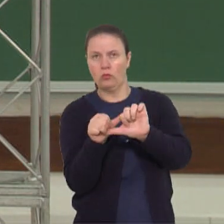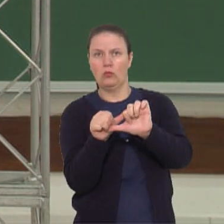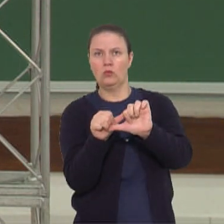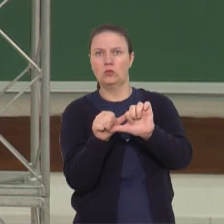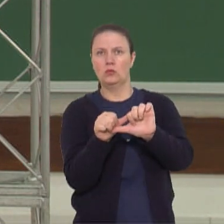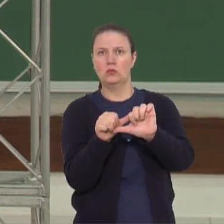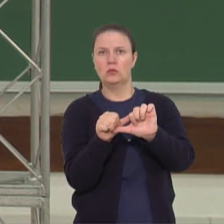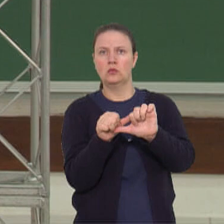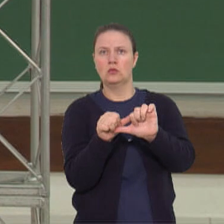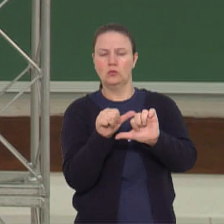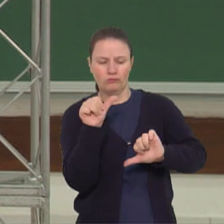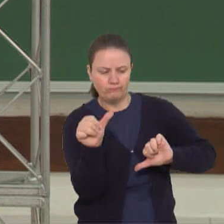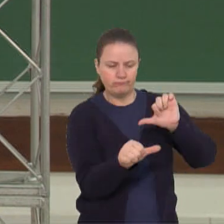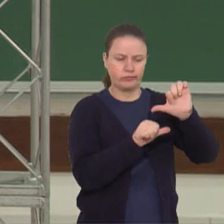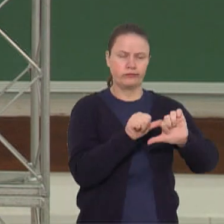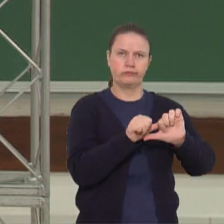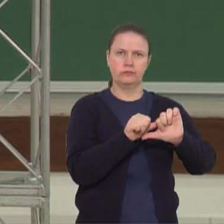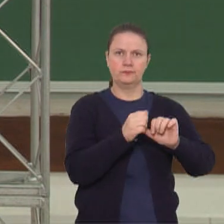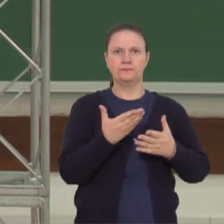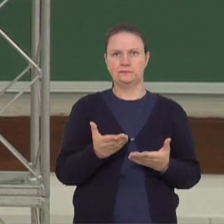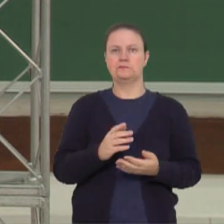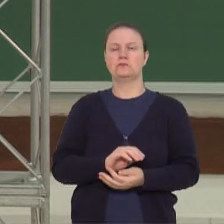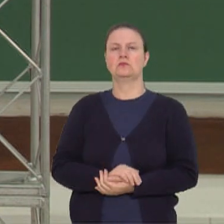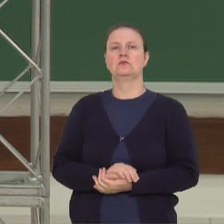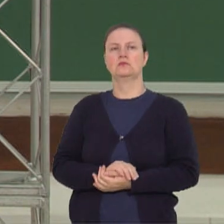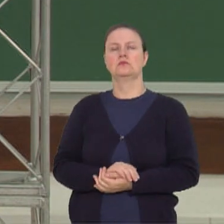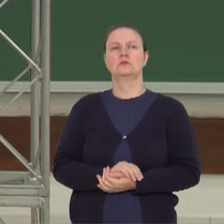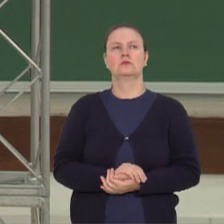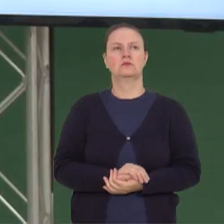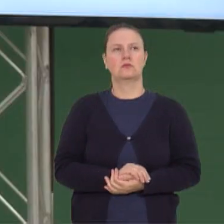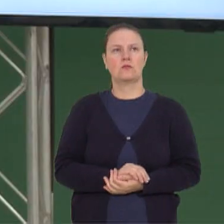contradição transformatória.